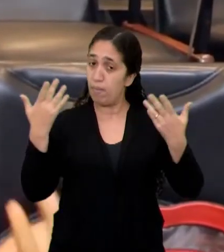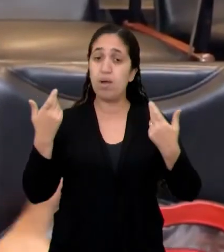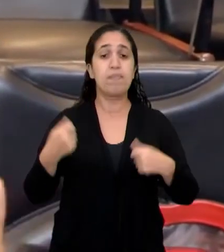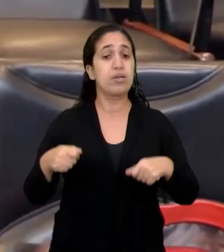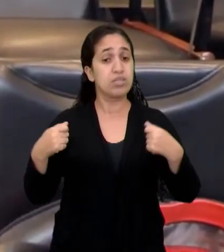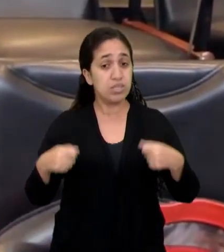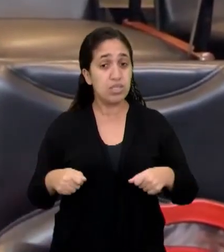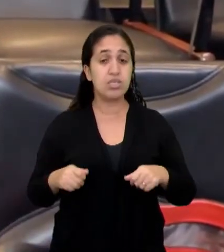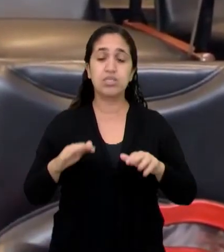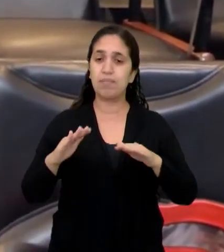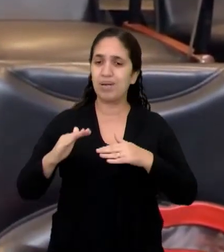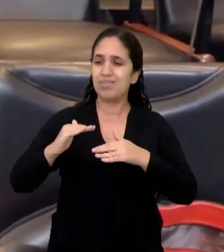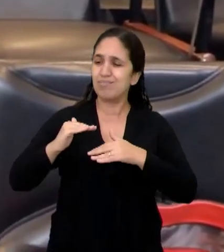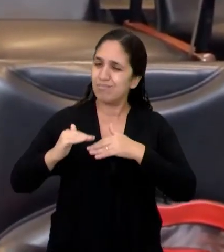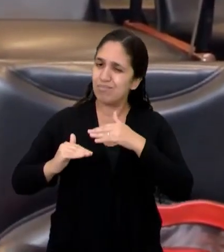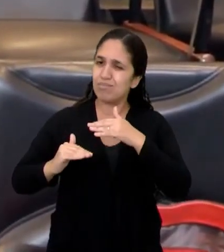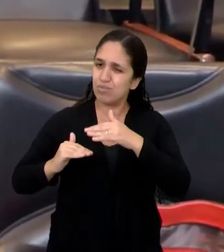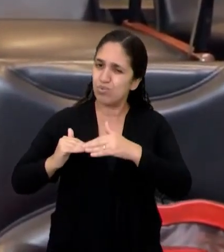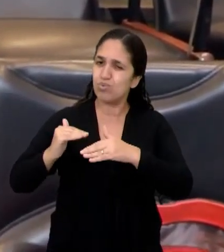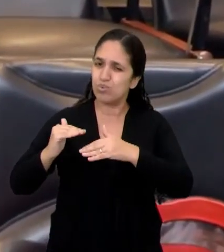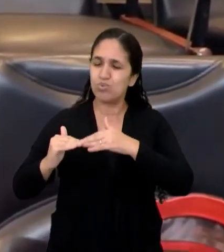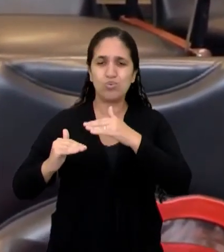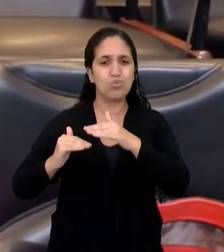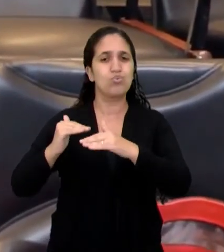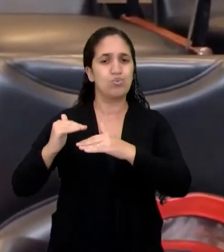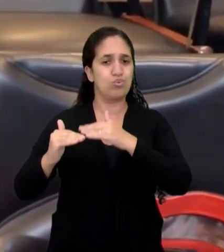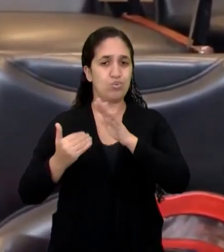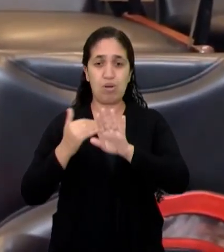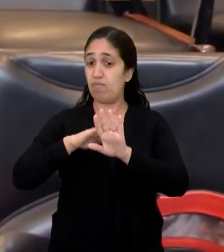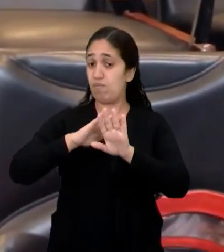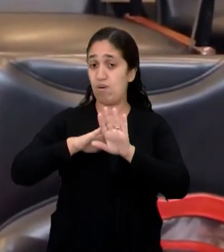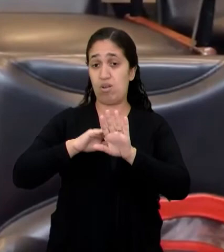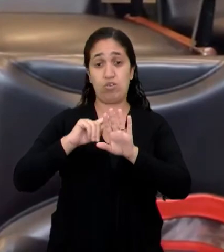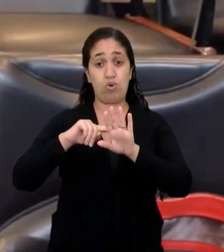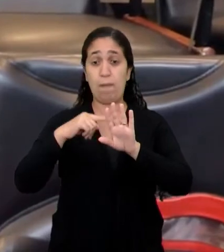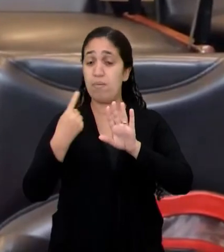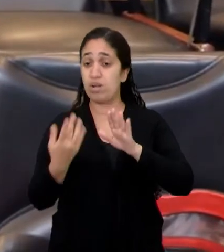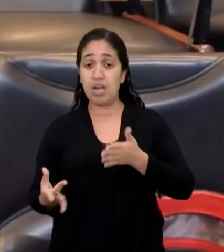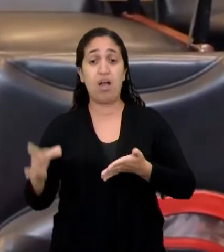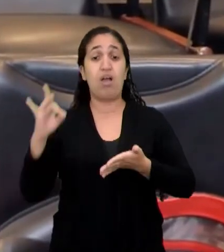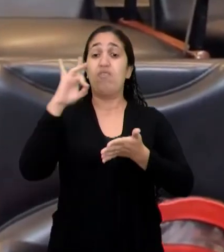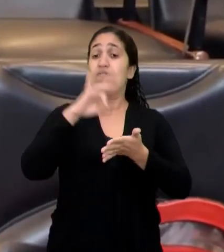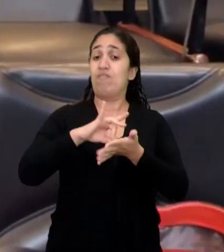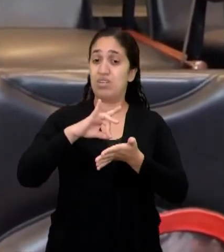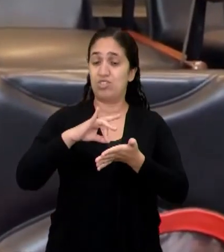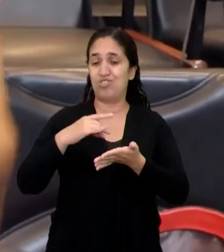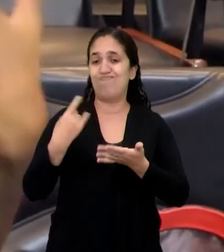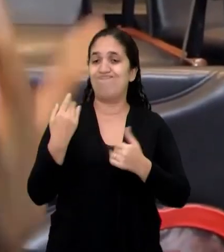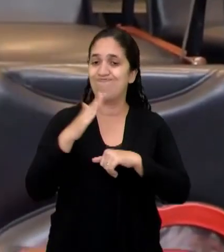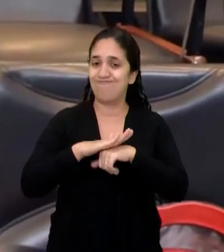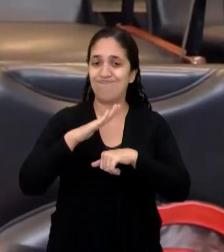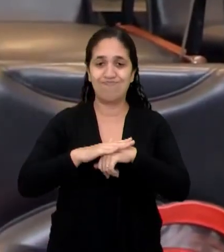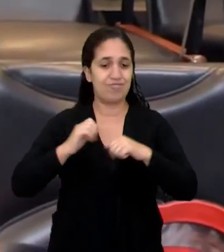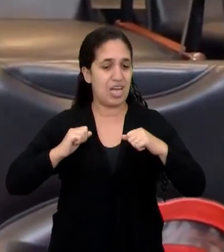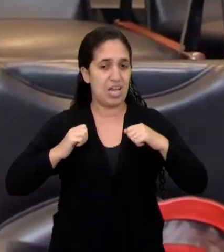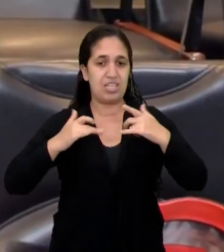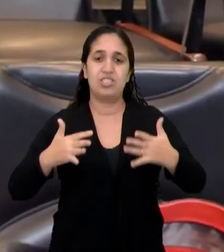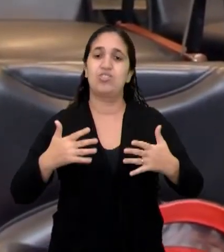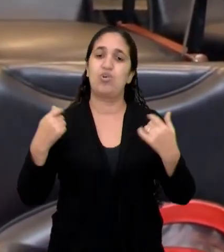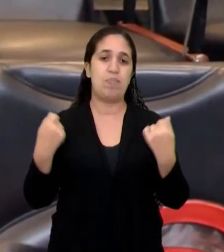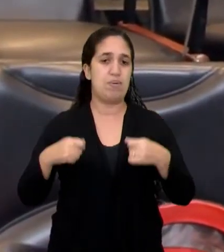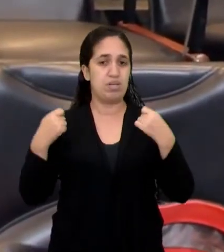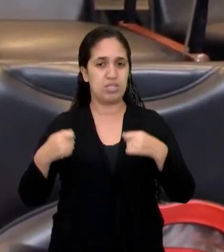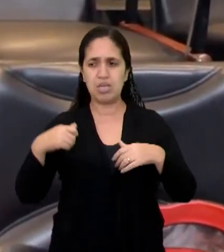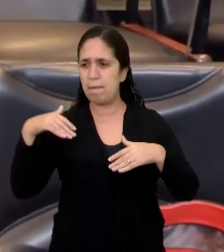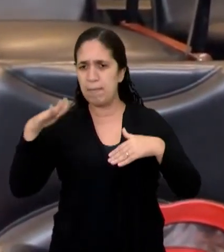acho que ainda é um avanço muito ainda no campo do simbólico, porque concretamente a gente precisa de muito mais ações para ter mais pessoas negras lá,